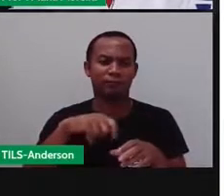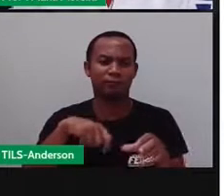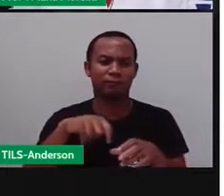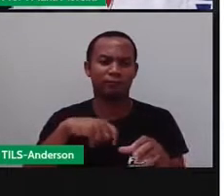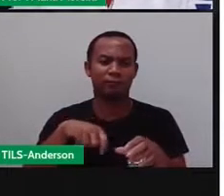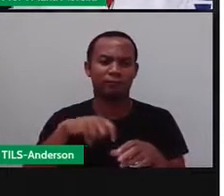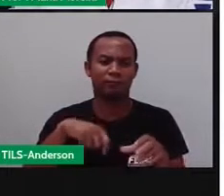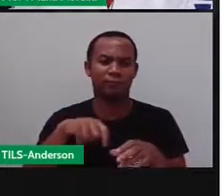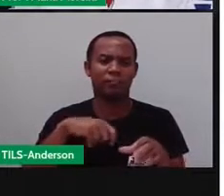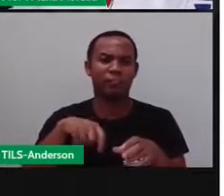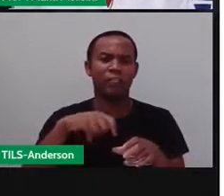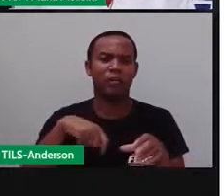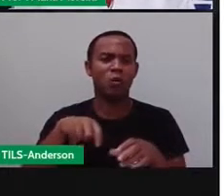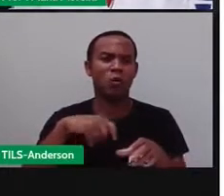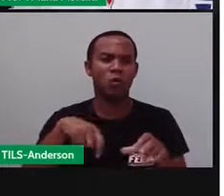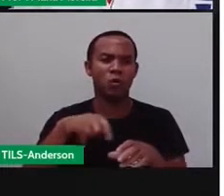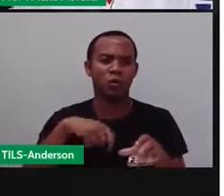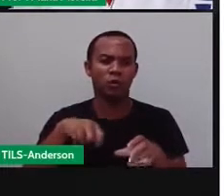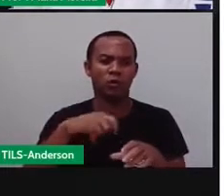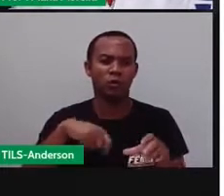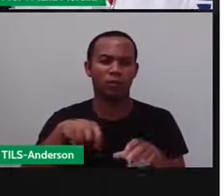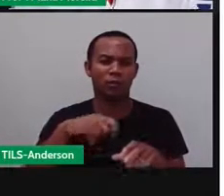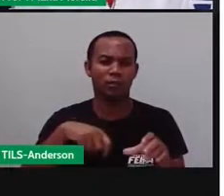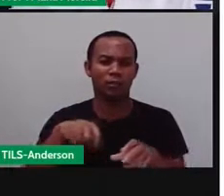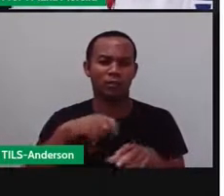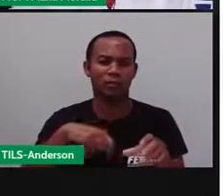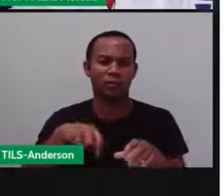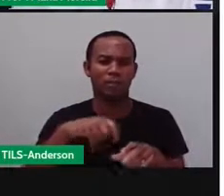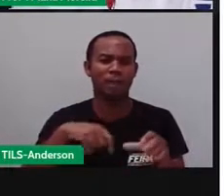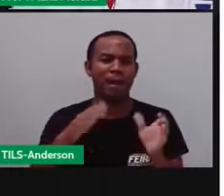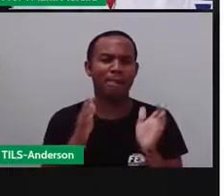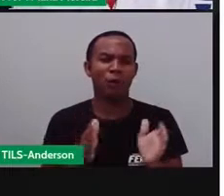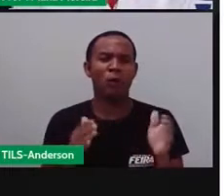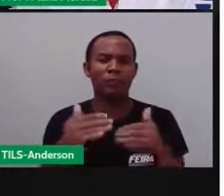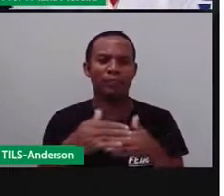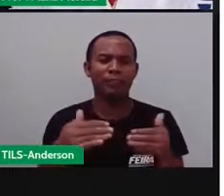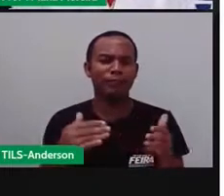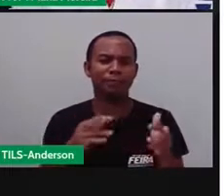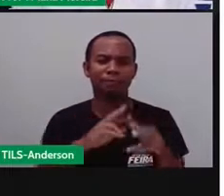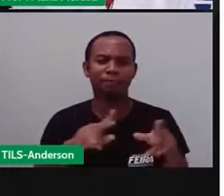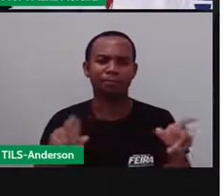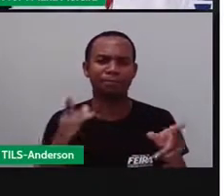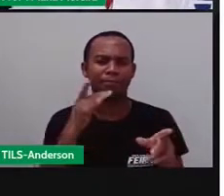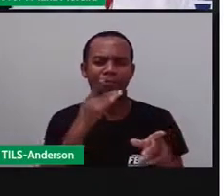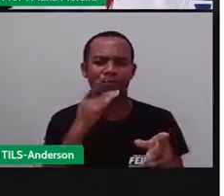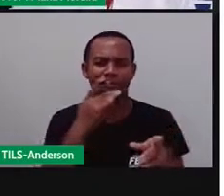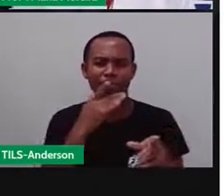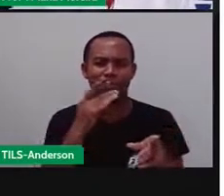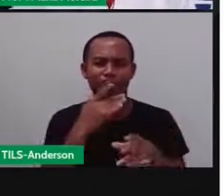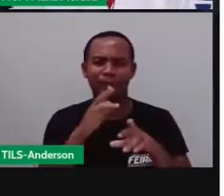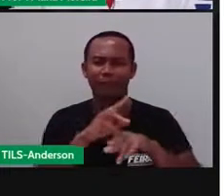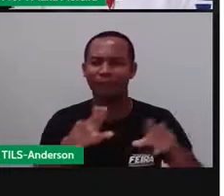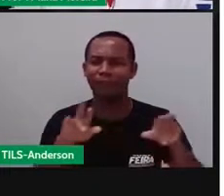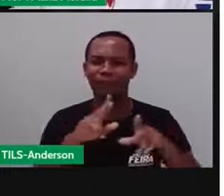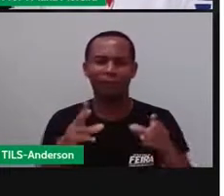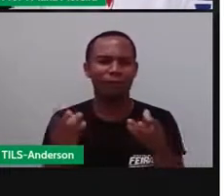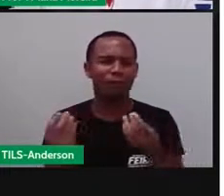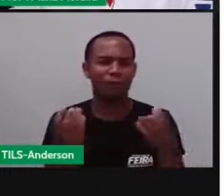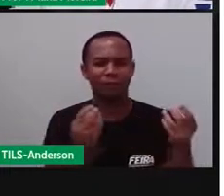suco, canjica, lelê, mungunzá, licor, nossa, pamonha, e aí por aí